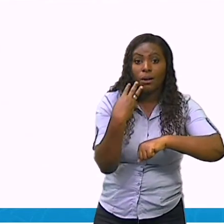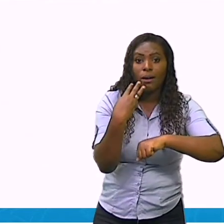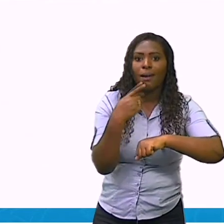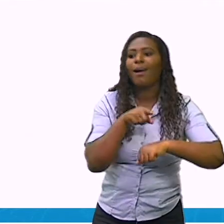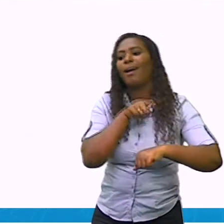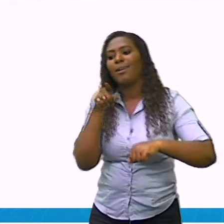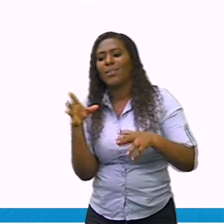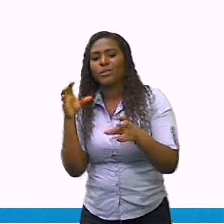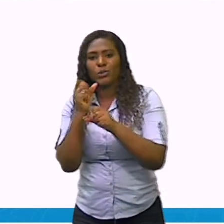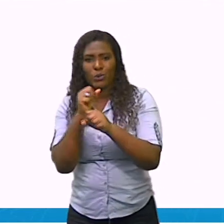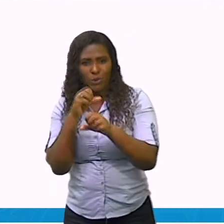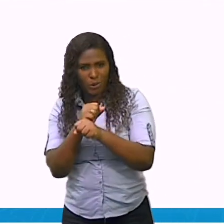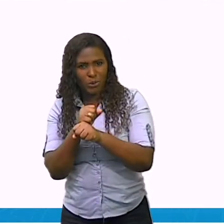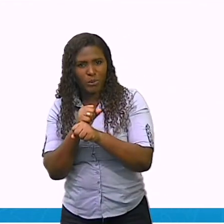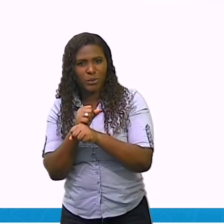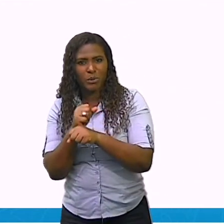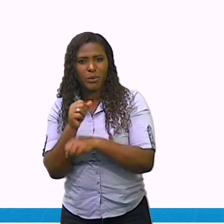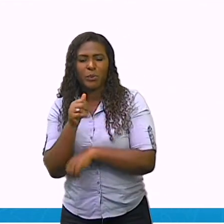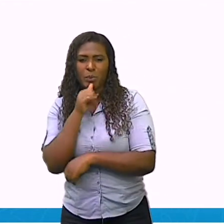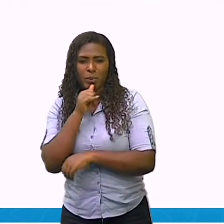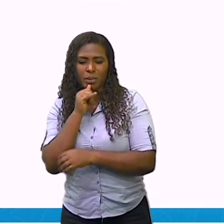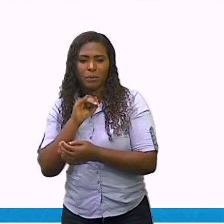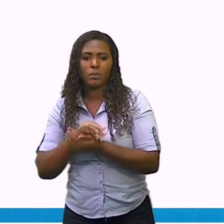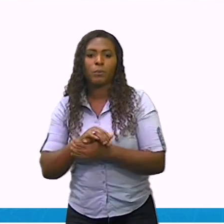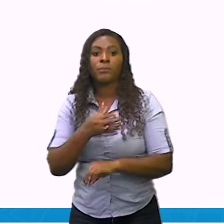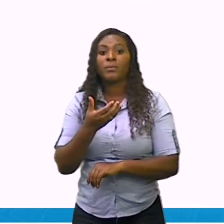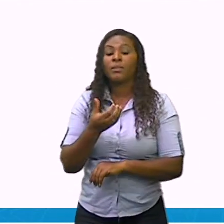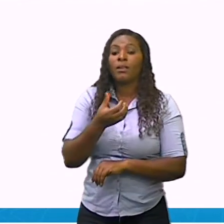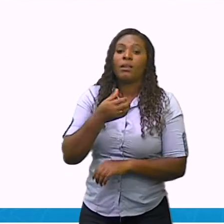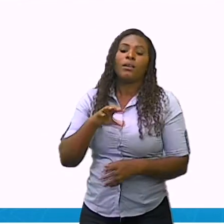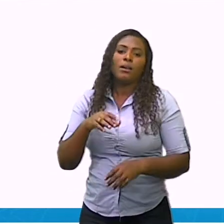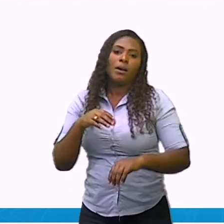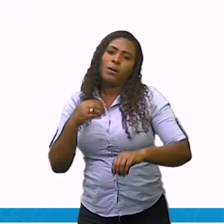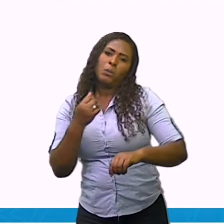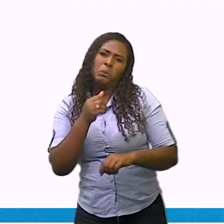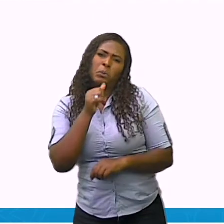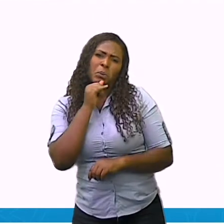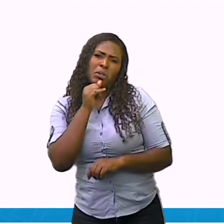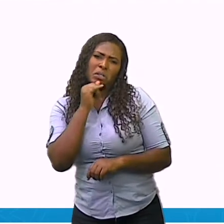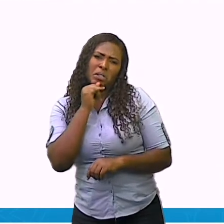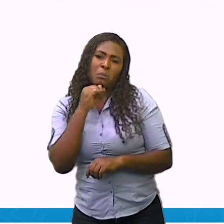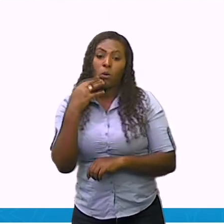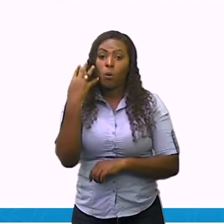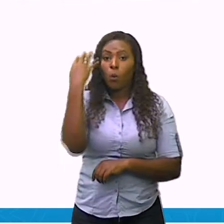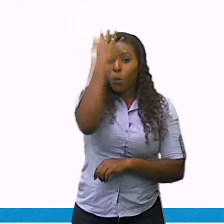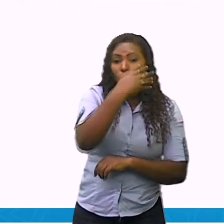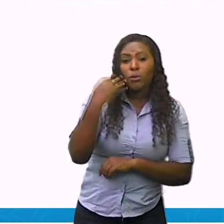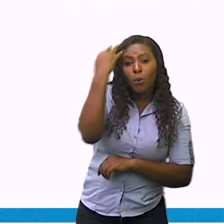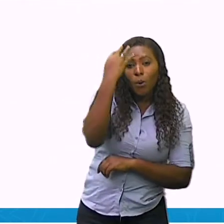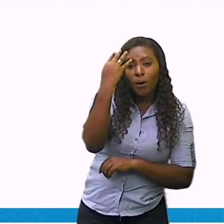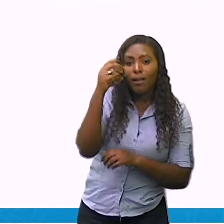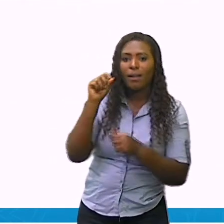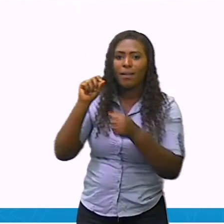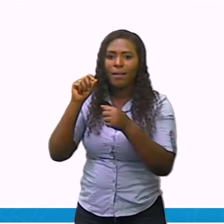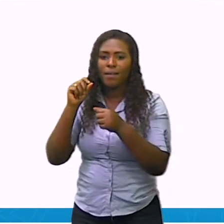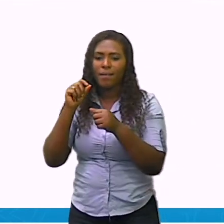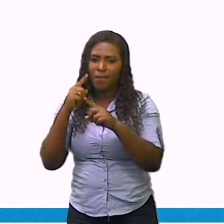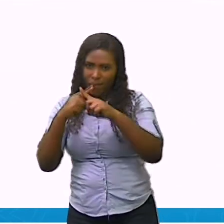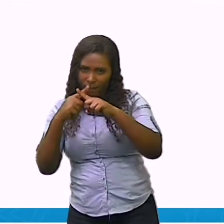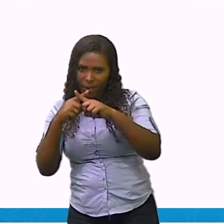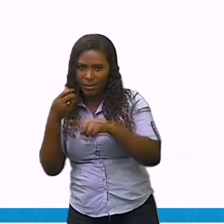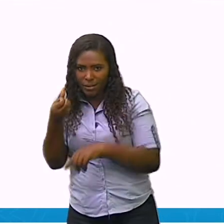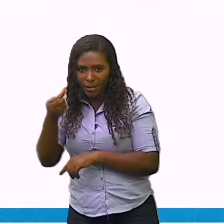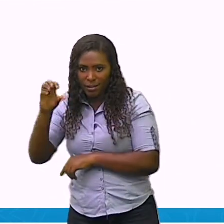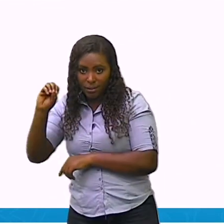definido era 60 por hora. Então, 4 vezes 60, 240. 5 horas